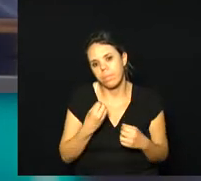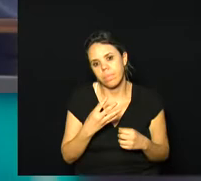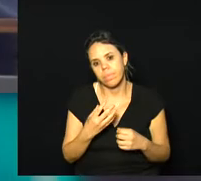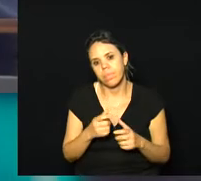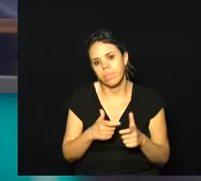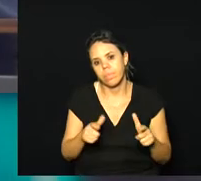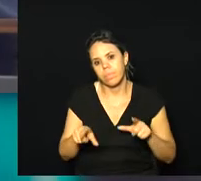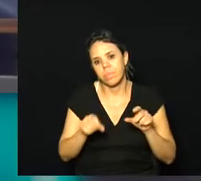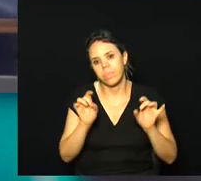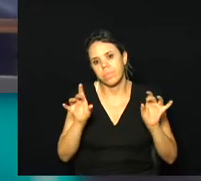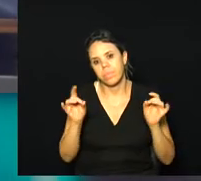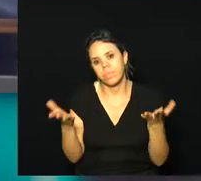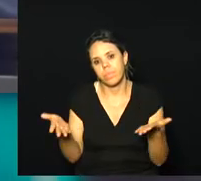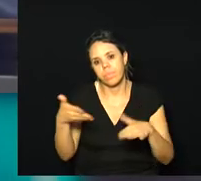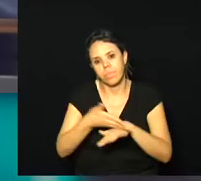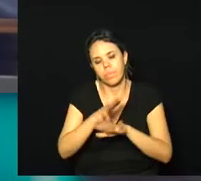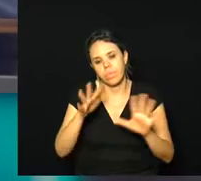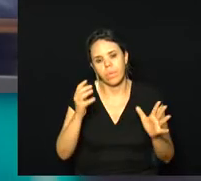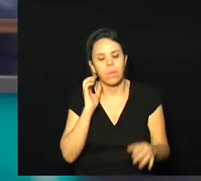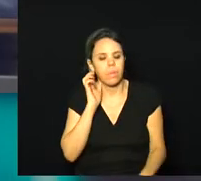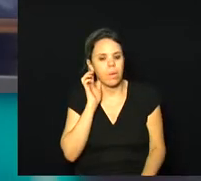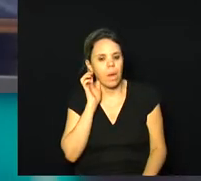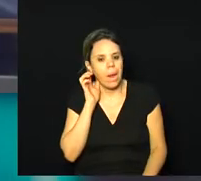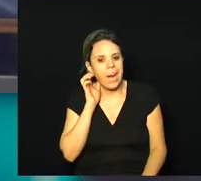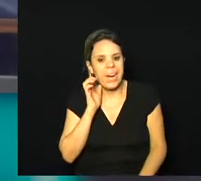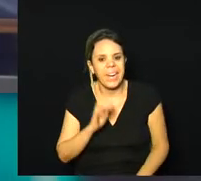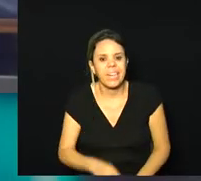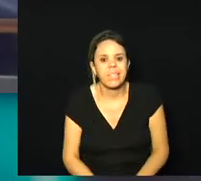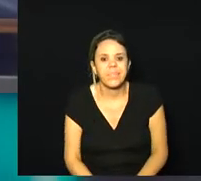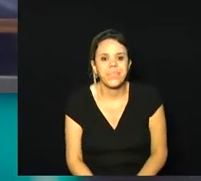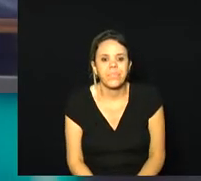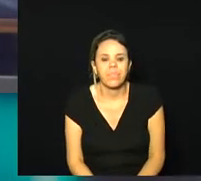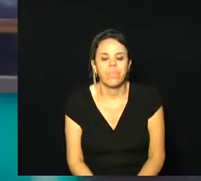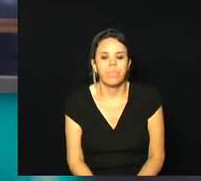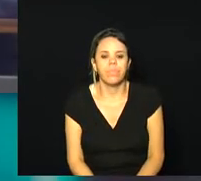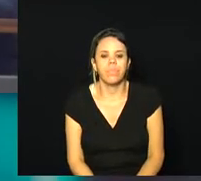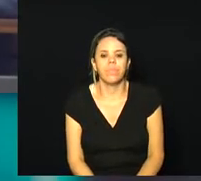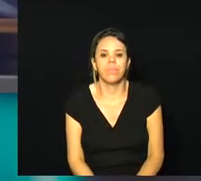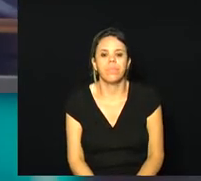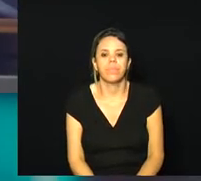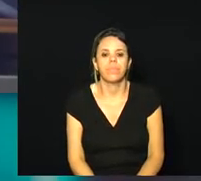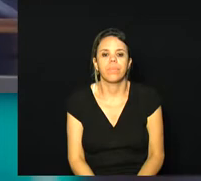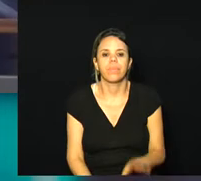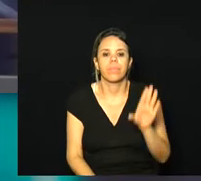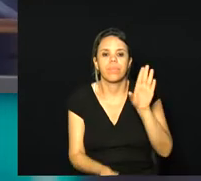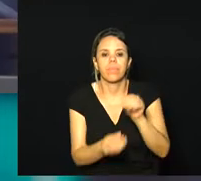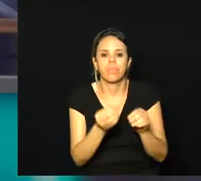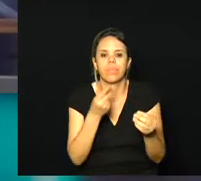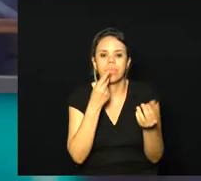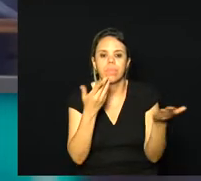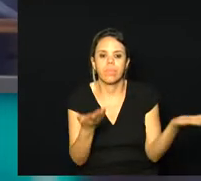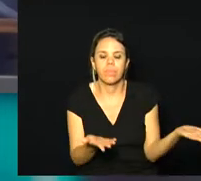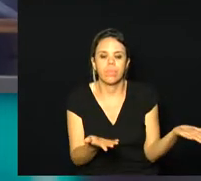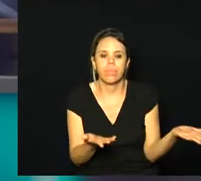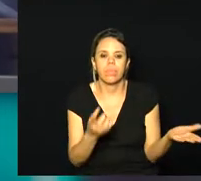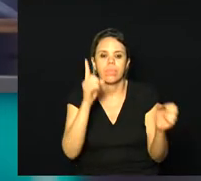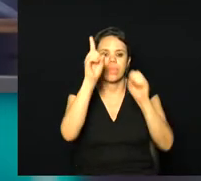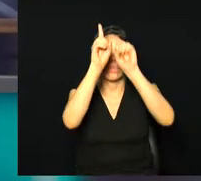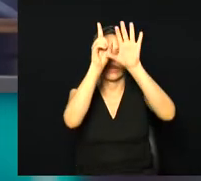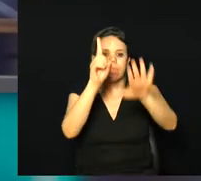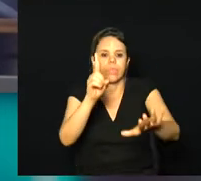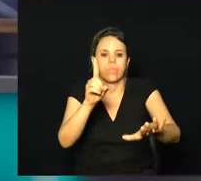seleta, que veio te homenagear. Então, era isso que eu queria falar, Pierre, que Deus abençoe